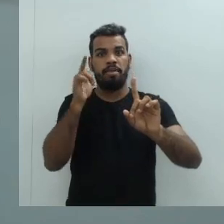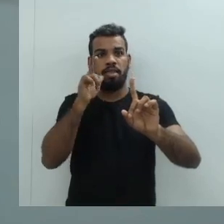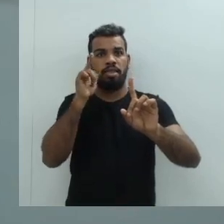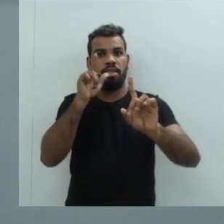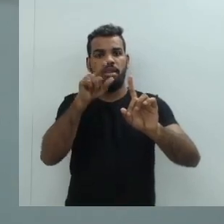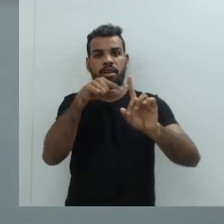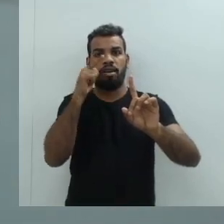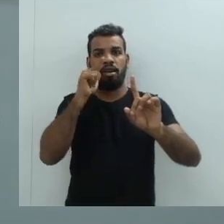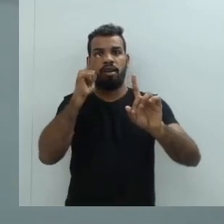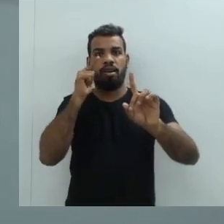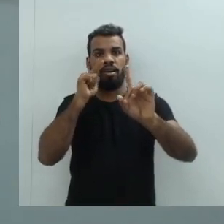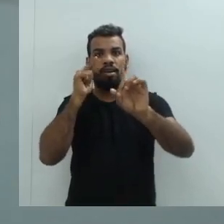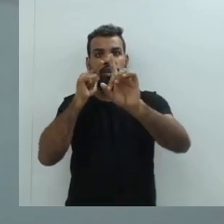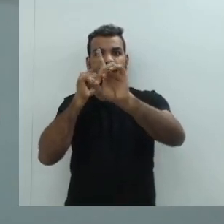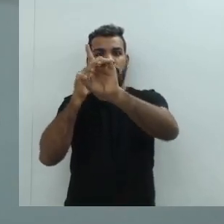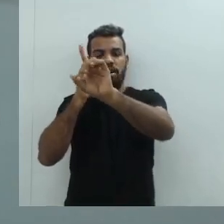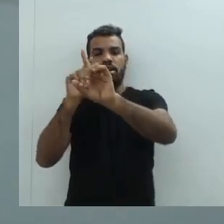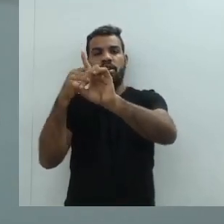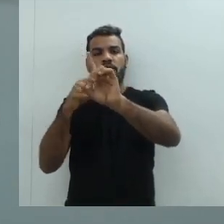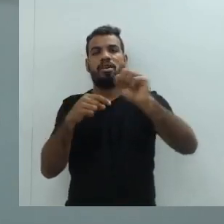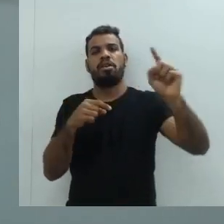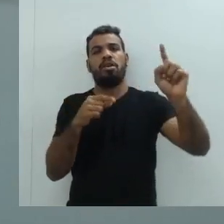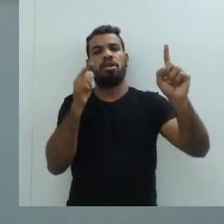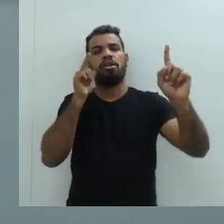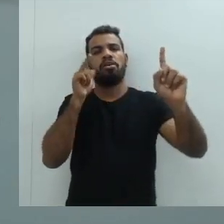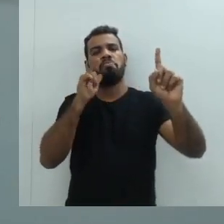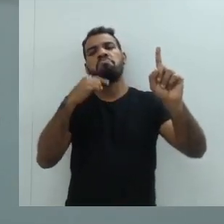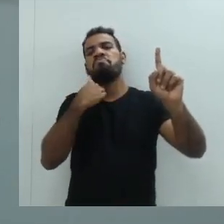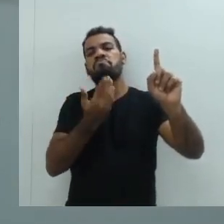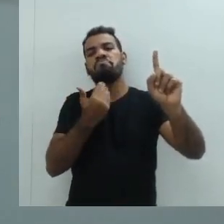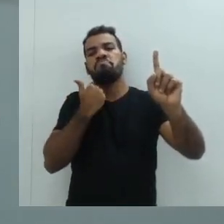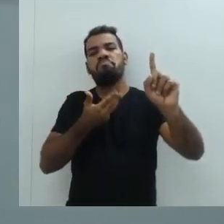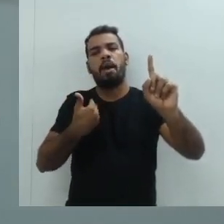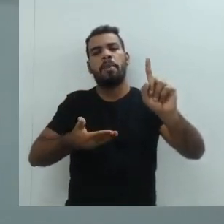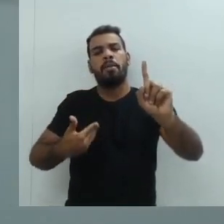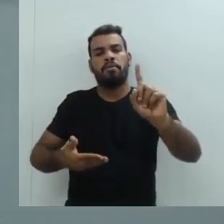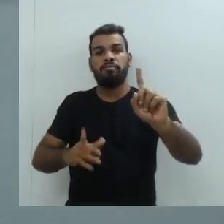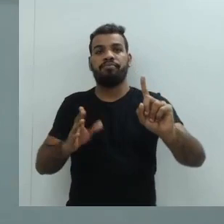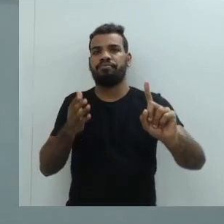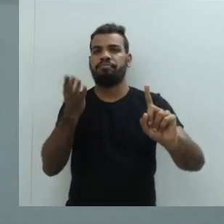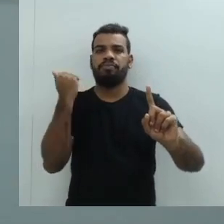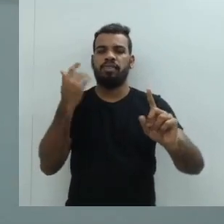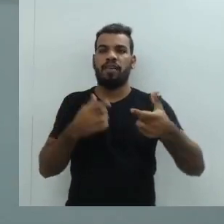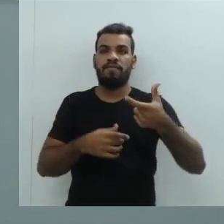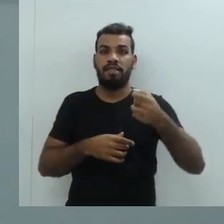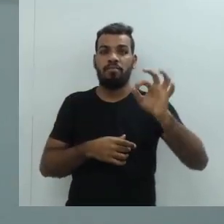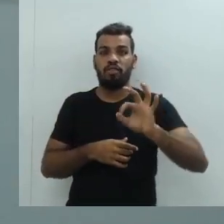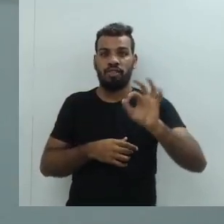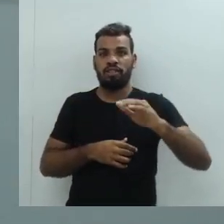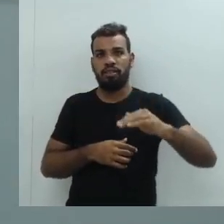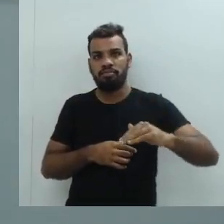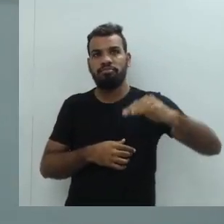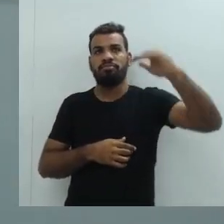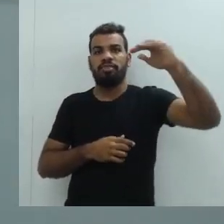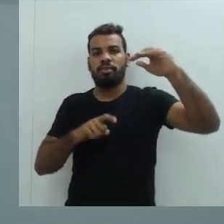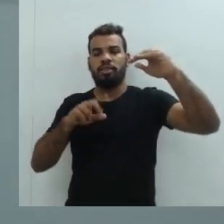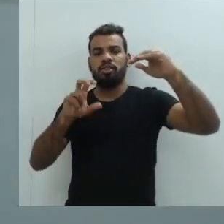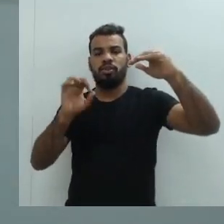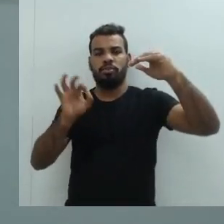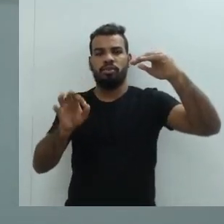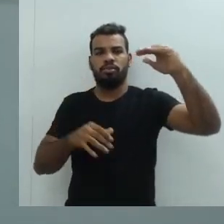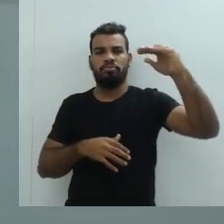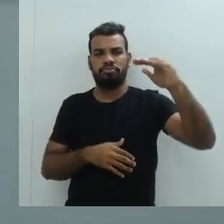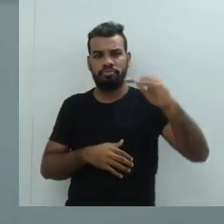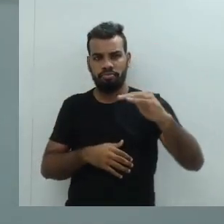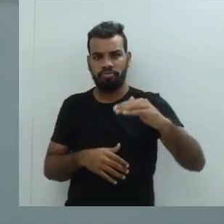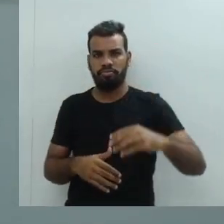está assim, que é quando ele está decrescendo nas pesquisas. Por exemplo, ele estava 20%, aí passou para 50%, então ele está